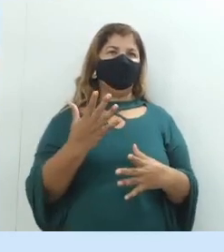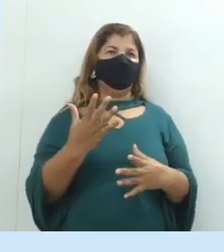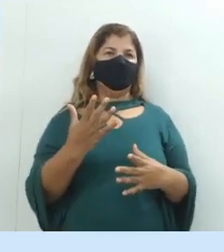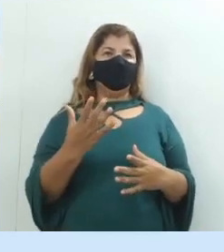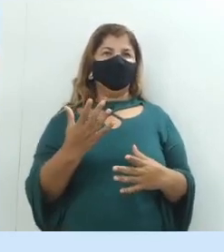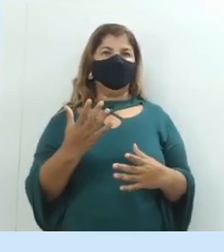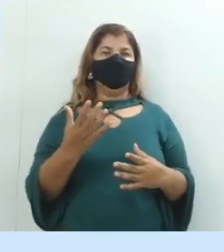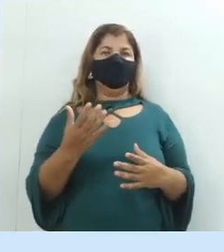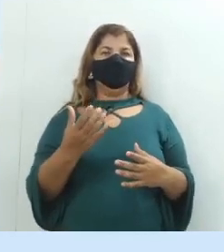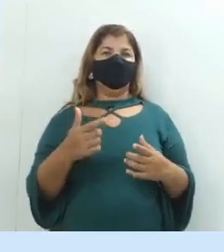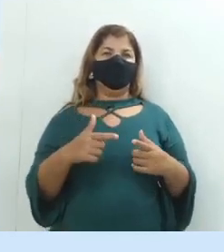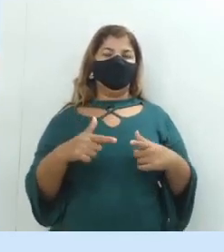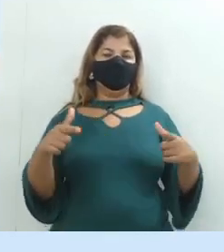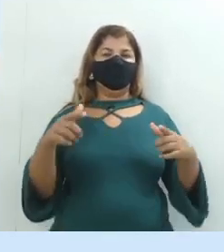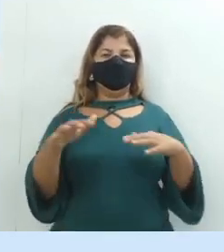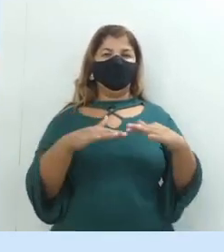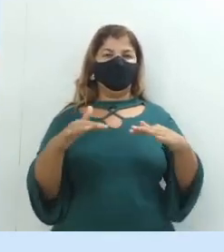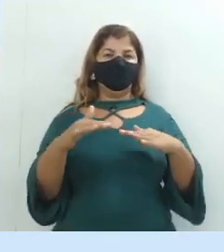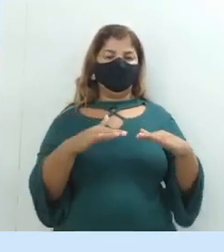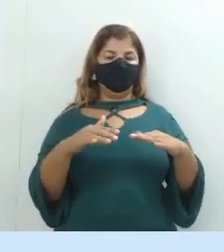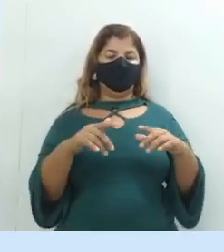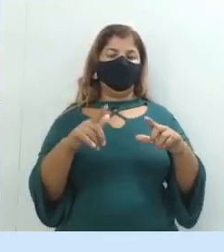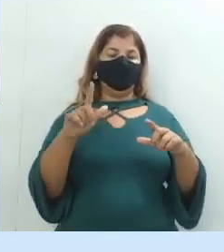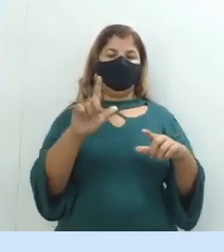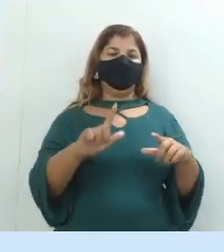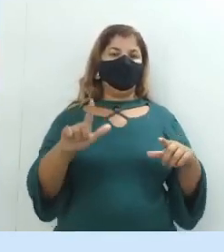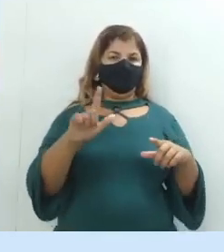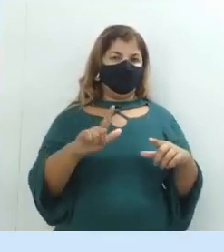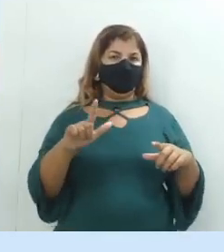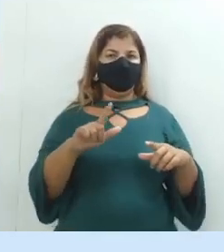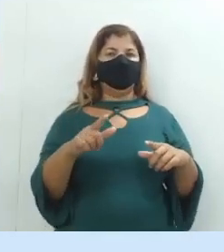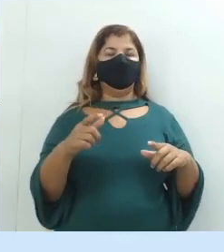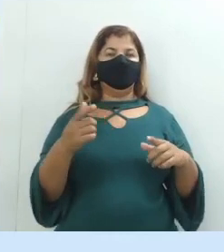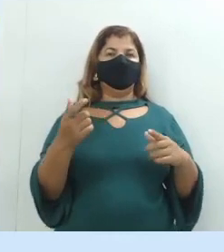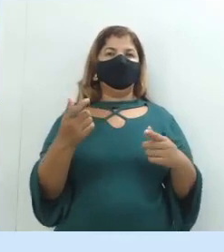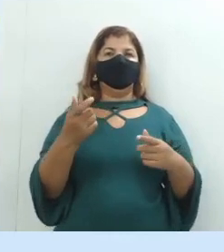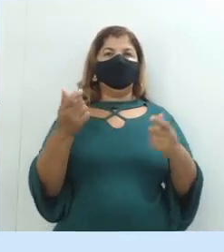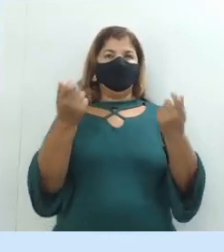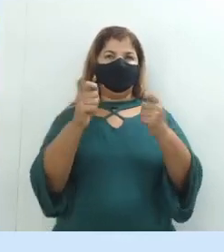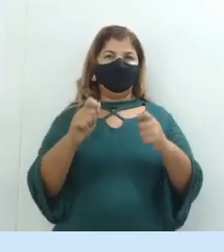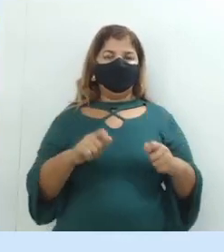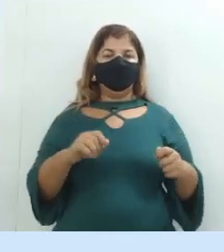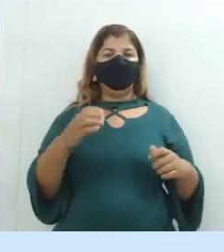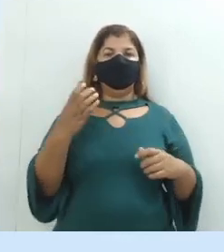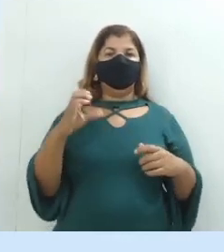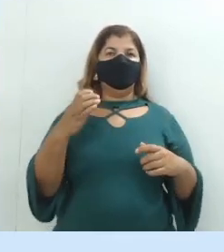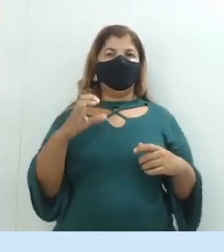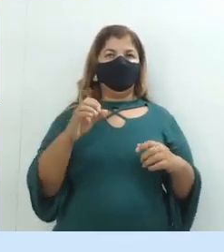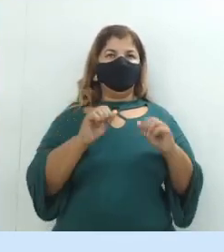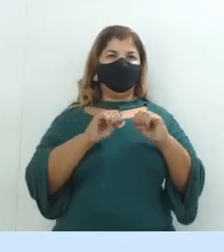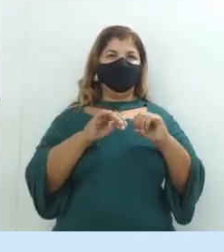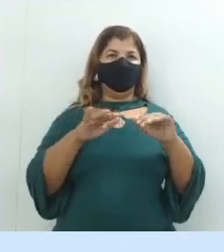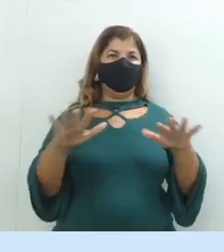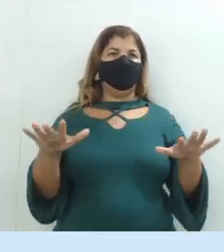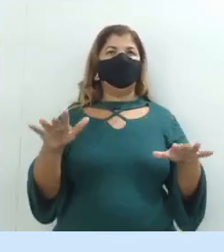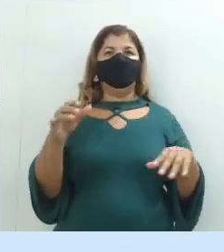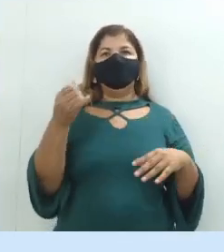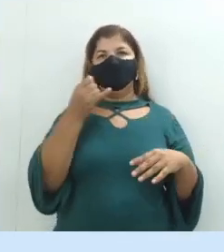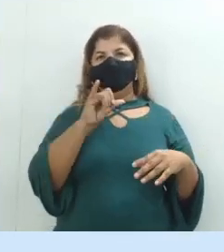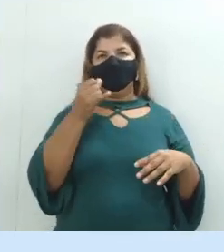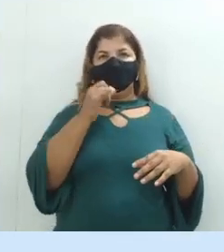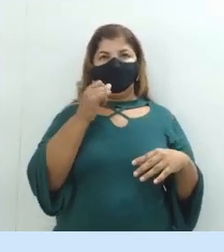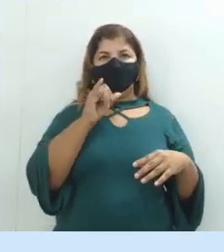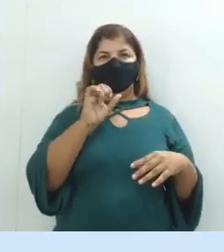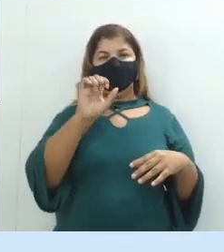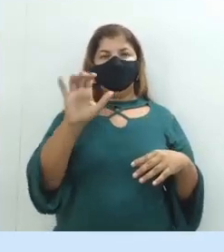amplo movimento artístico, literário e científico, expandiu-se na Península Itálica por quase toda a Europa,